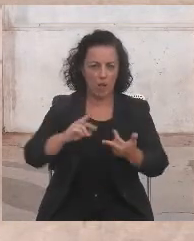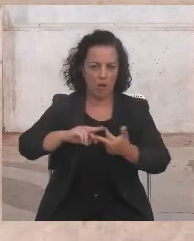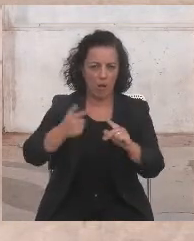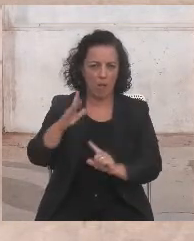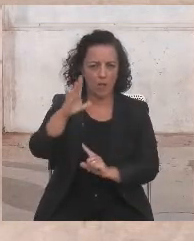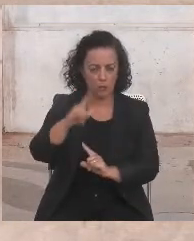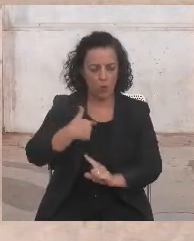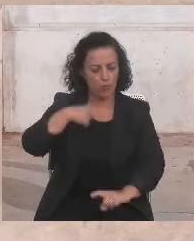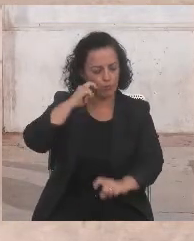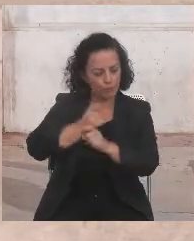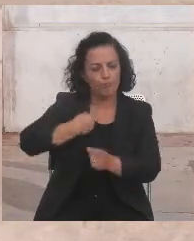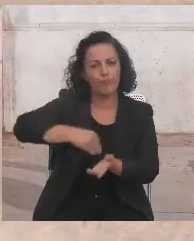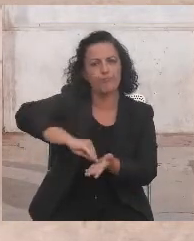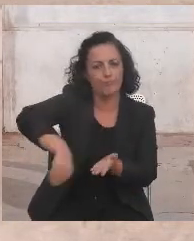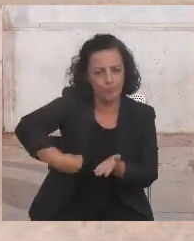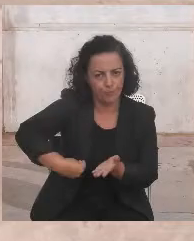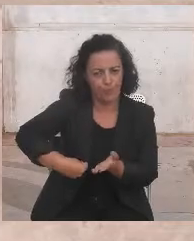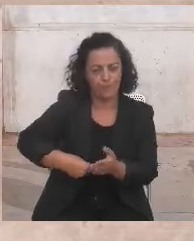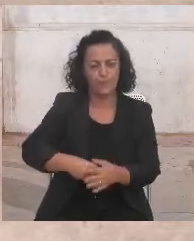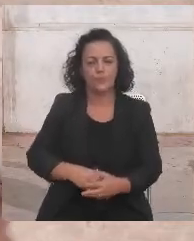fiz escrever e subscrevo.